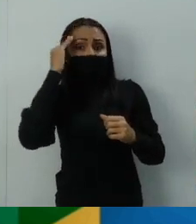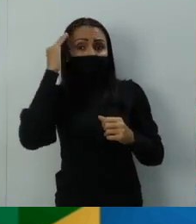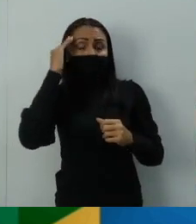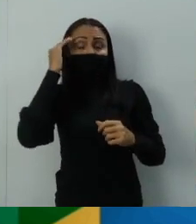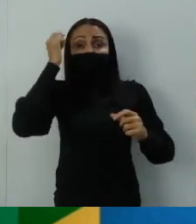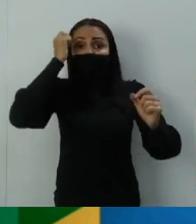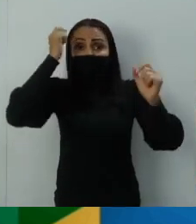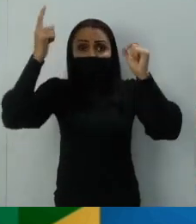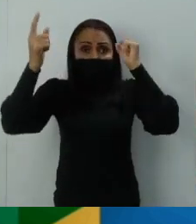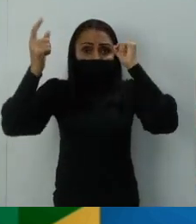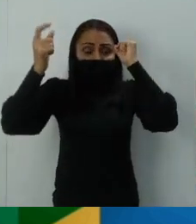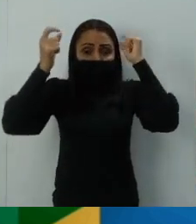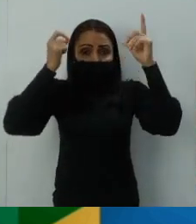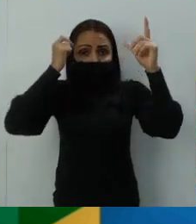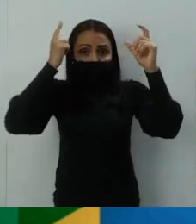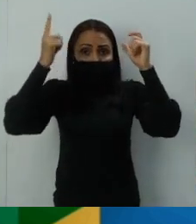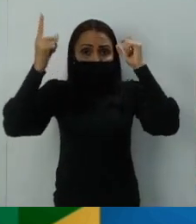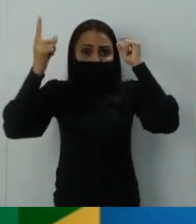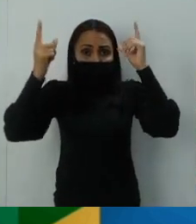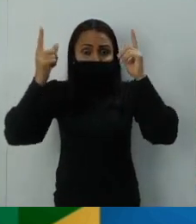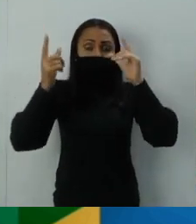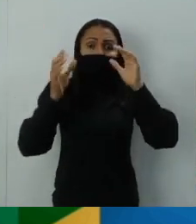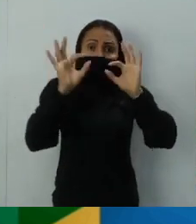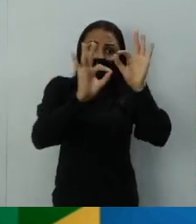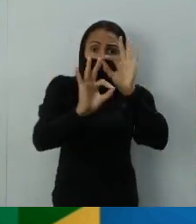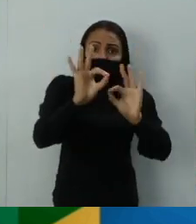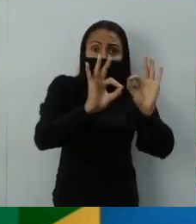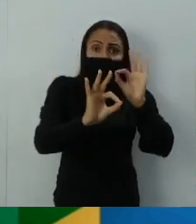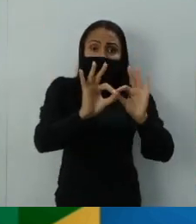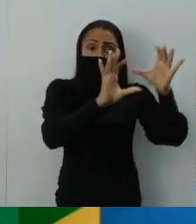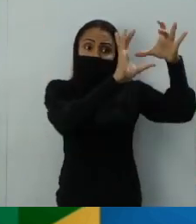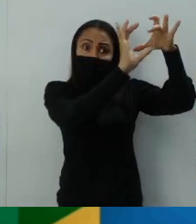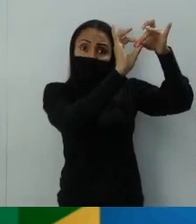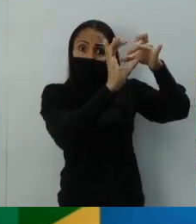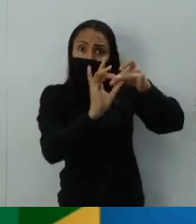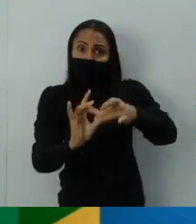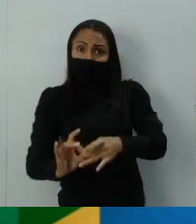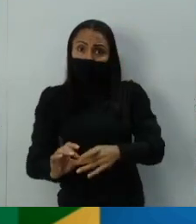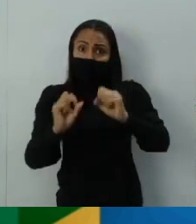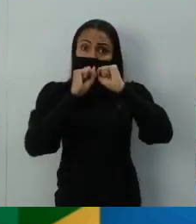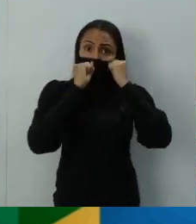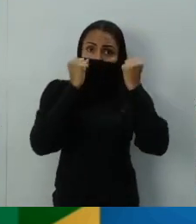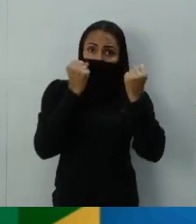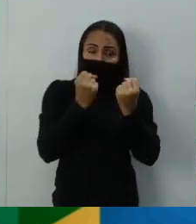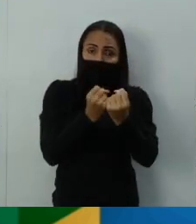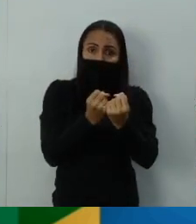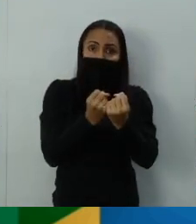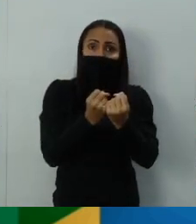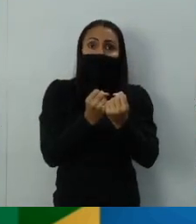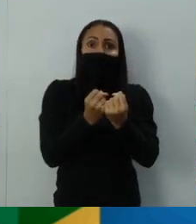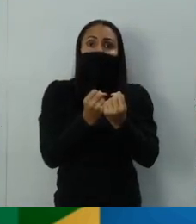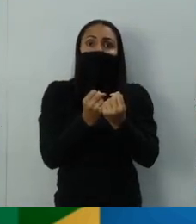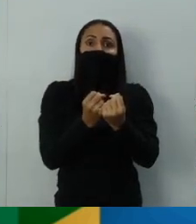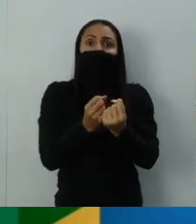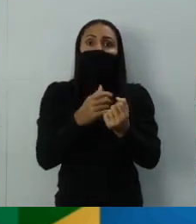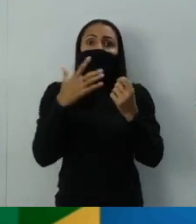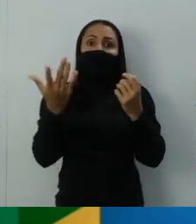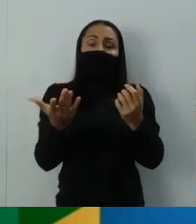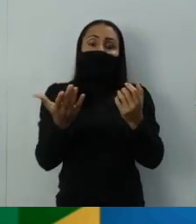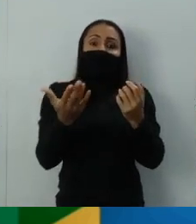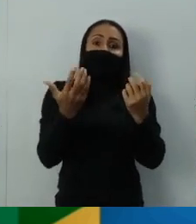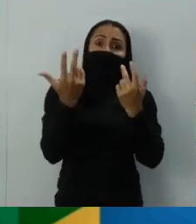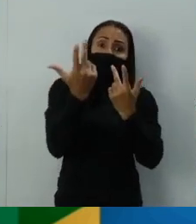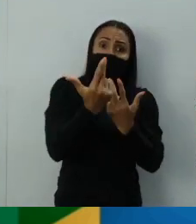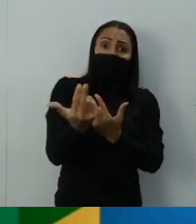eram formadas dentro de um contexto social, através de uma forma semelhante àquilo que acontecia